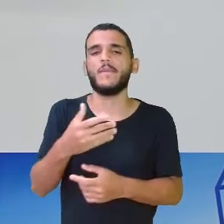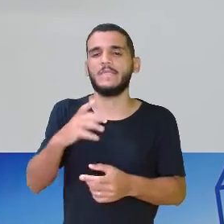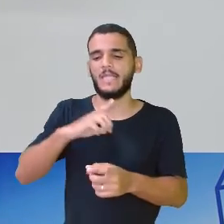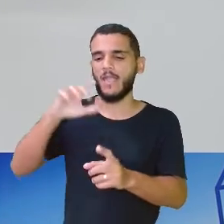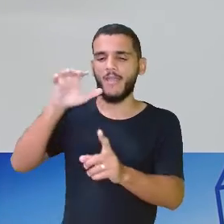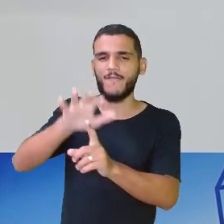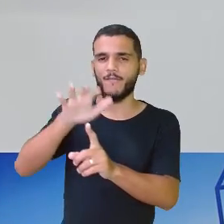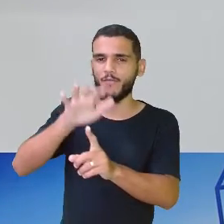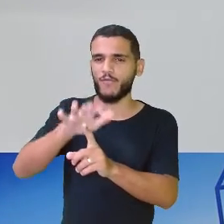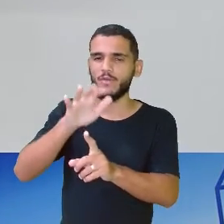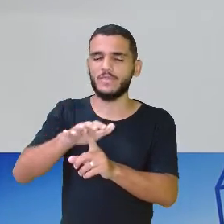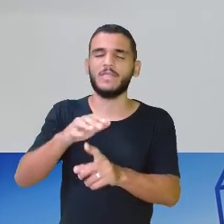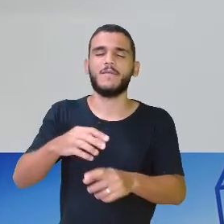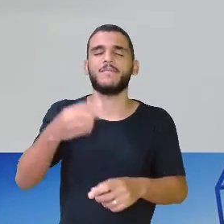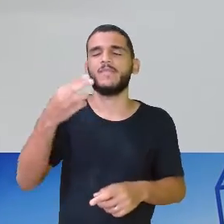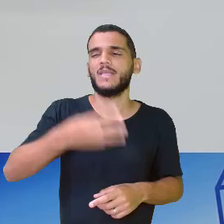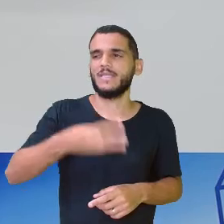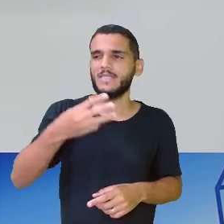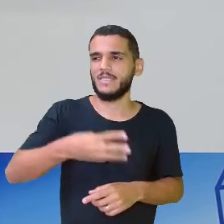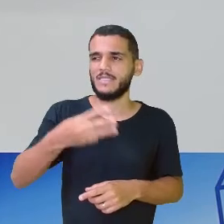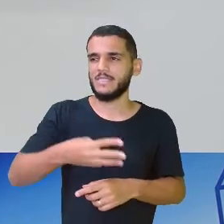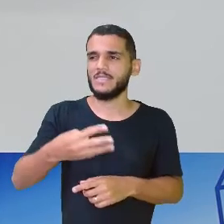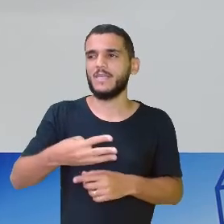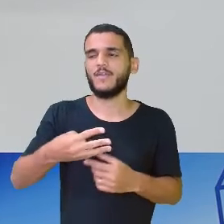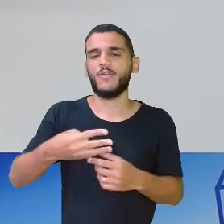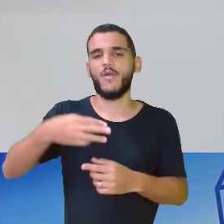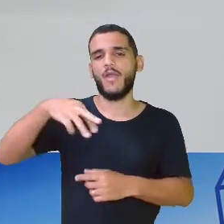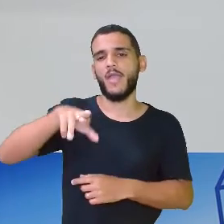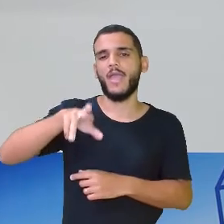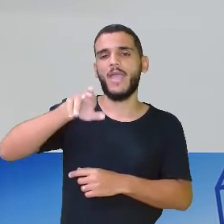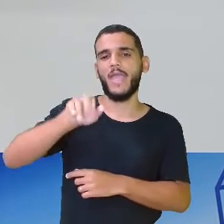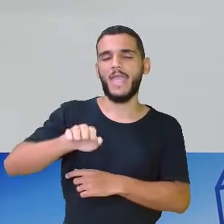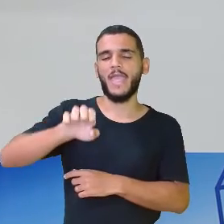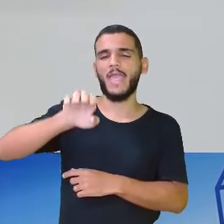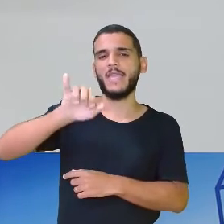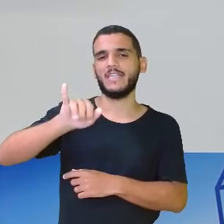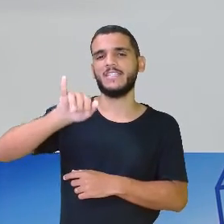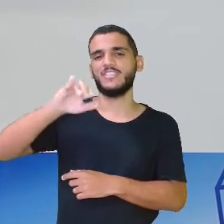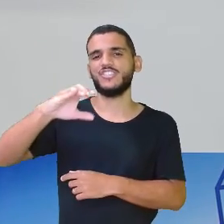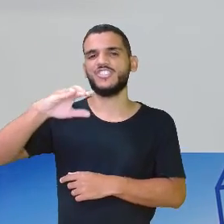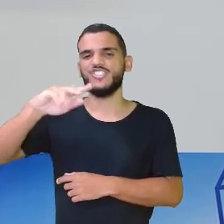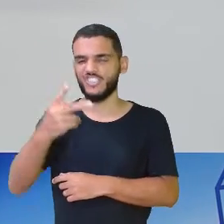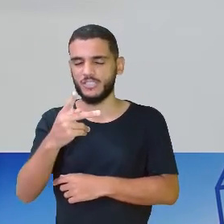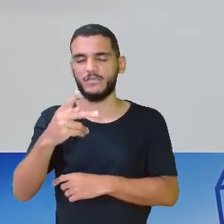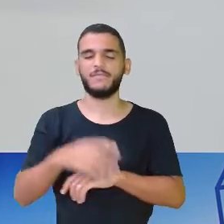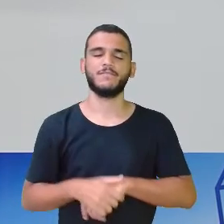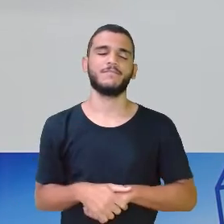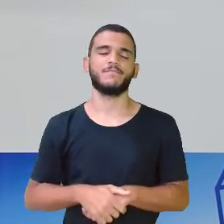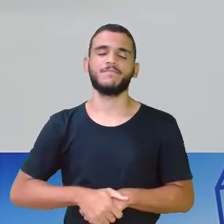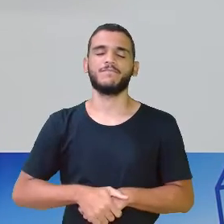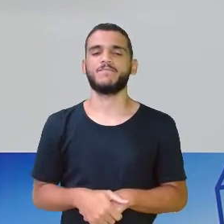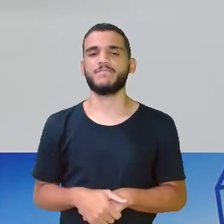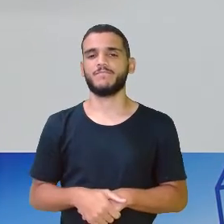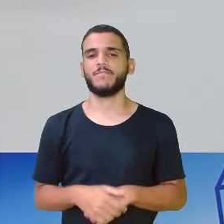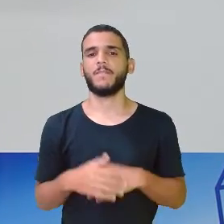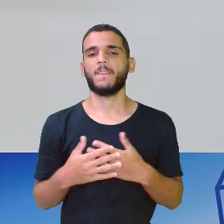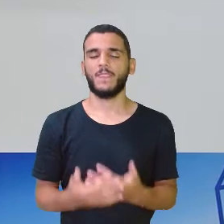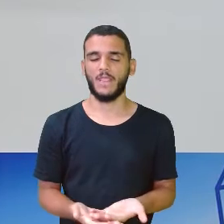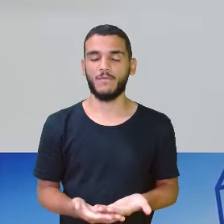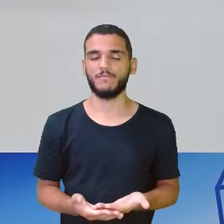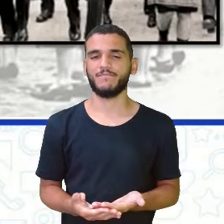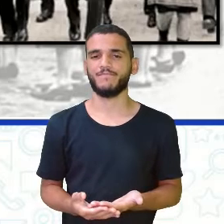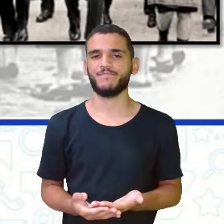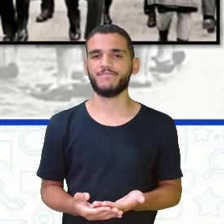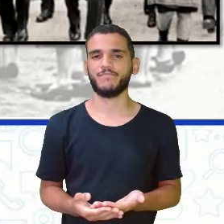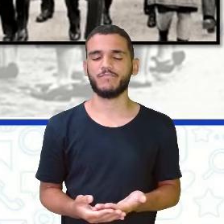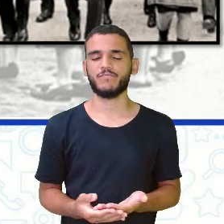no Terceiro Reich, né, o Reich Reino, né, que é o que vai se formar a partir da ascensão de Hitler, né. Então,